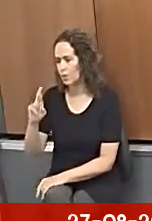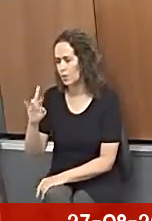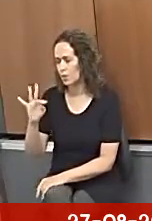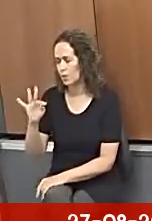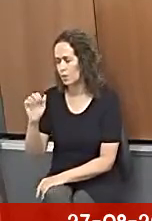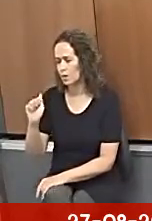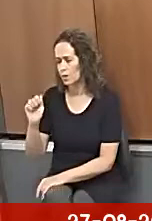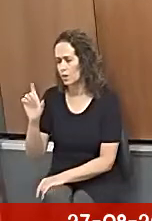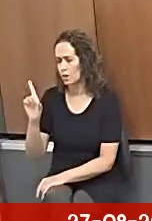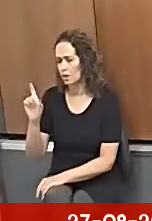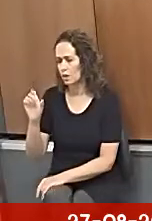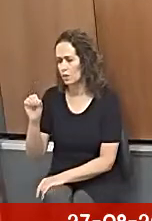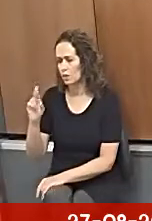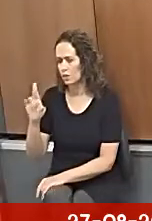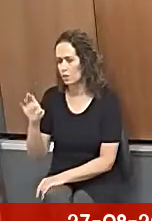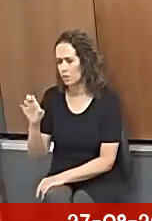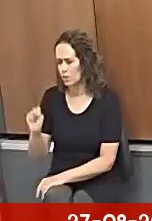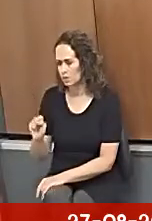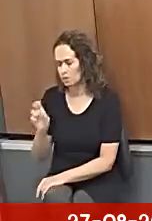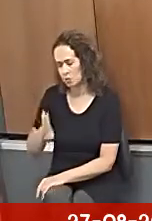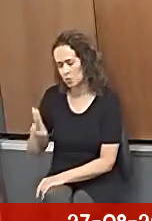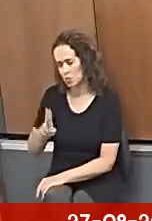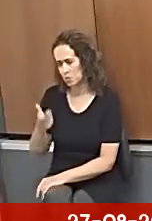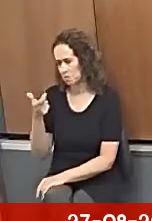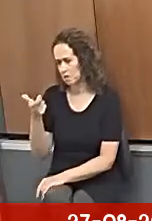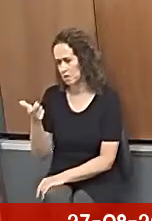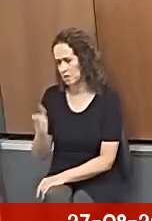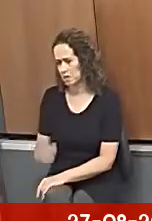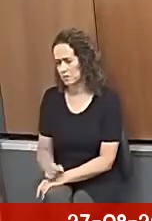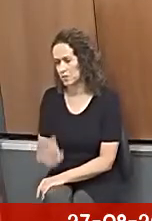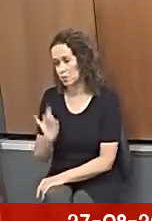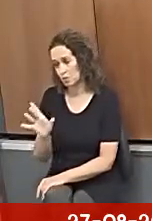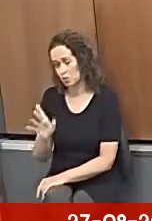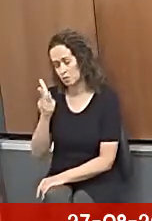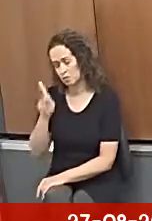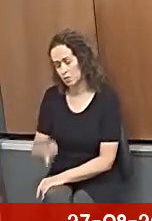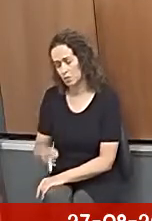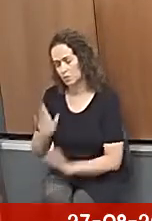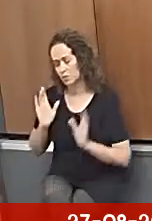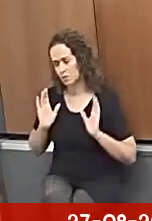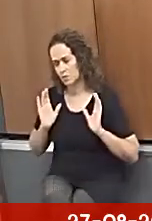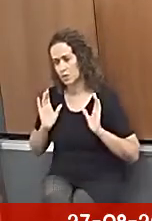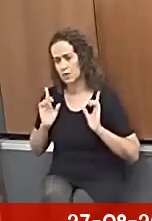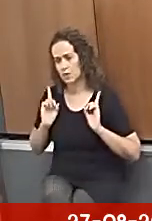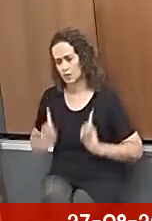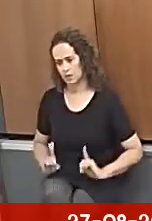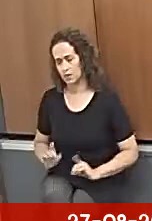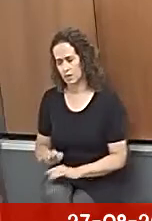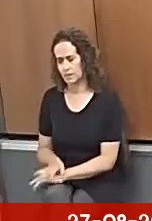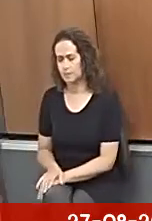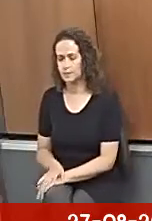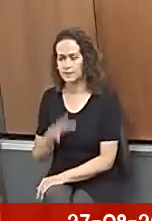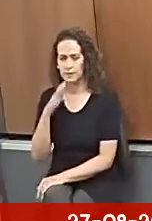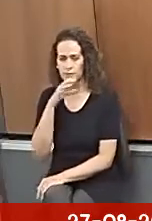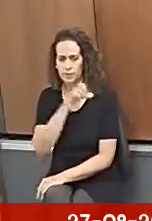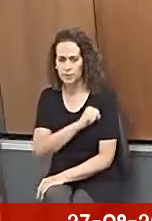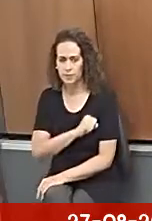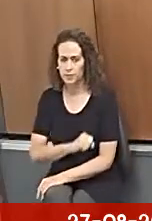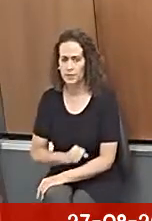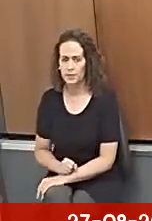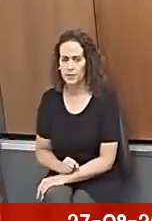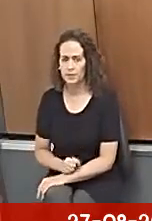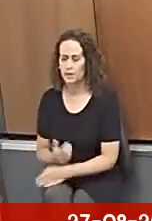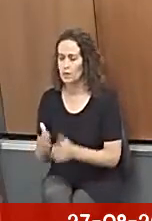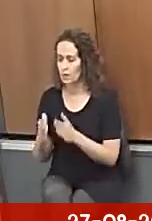pra vibrante em favor de rapidamente doutor gostaria de pedir um favor